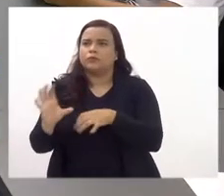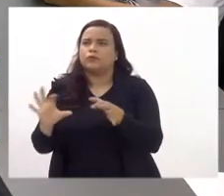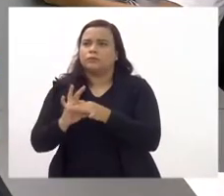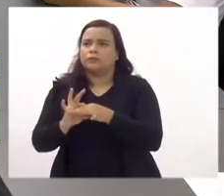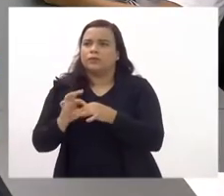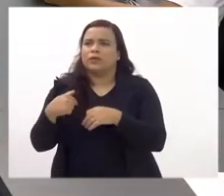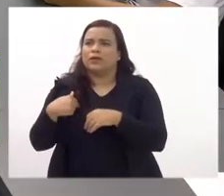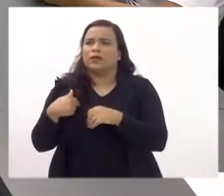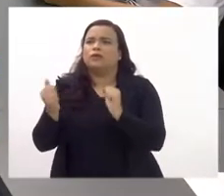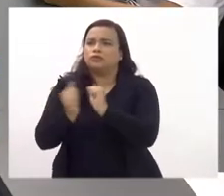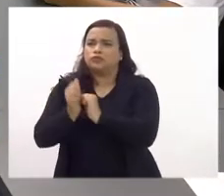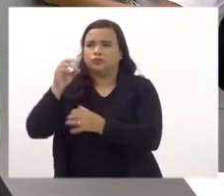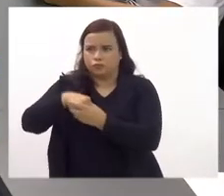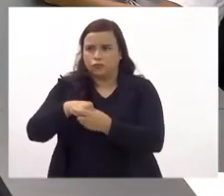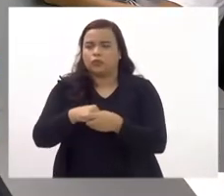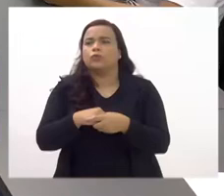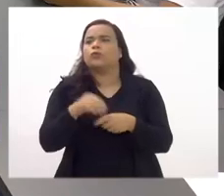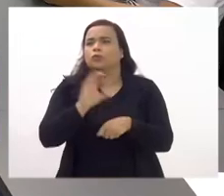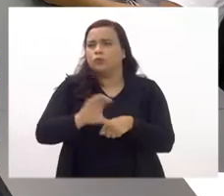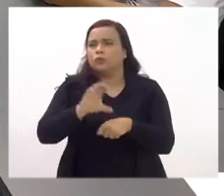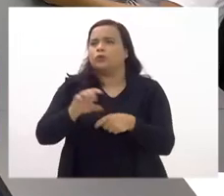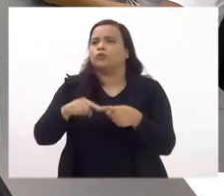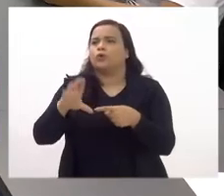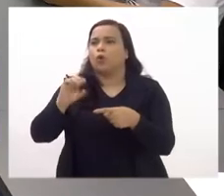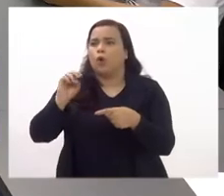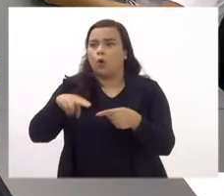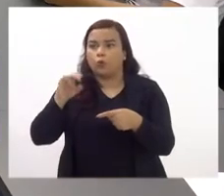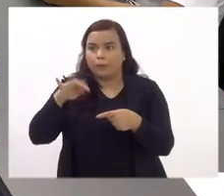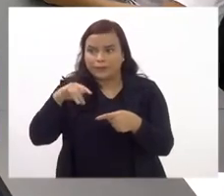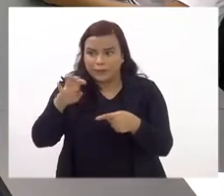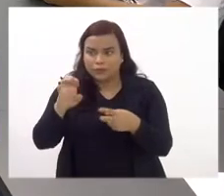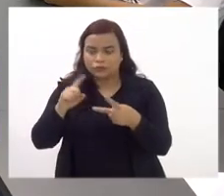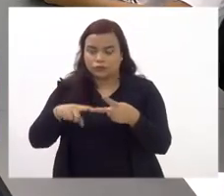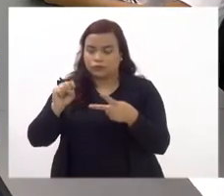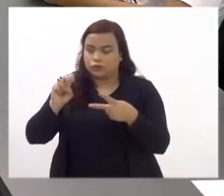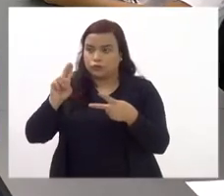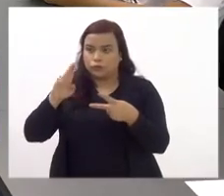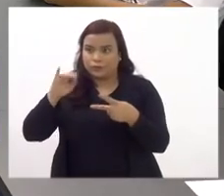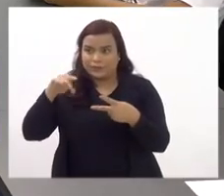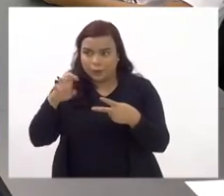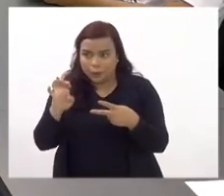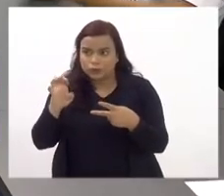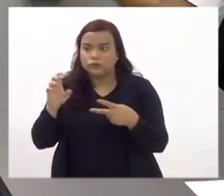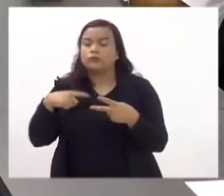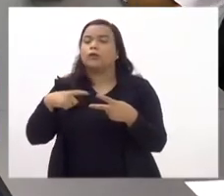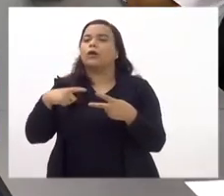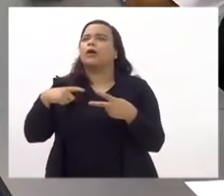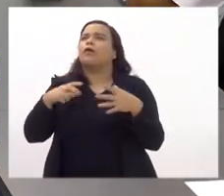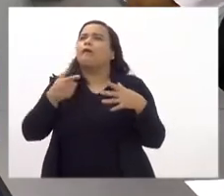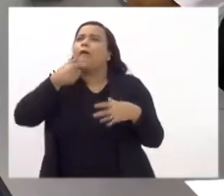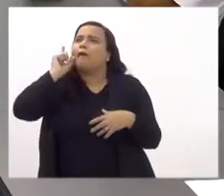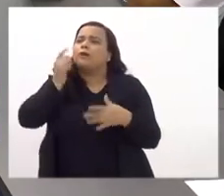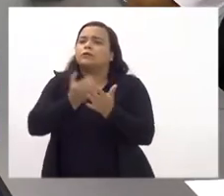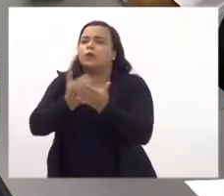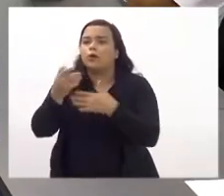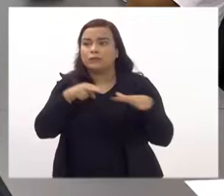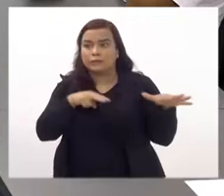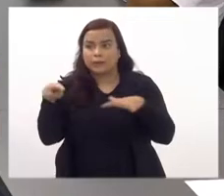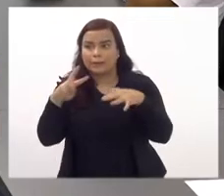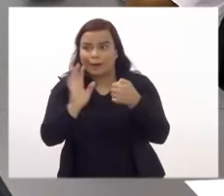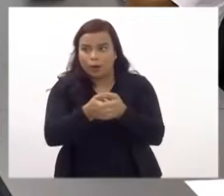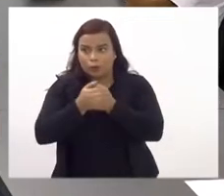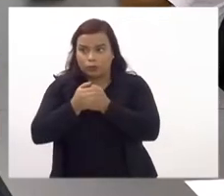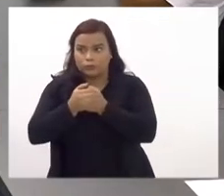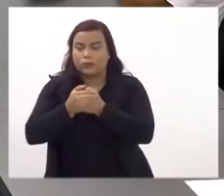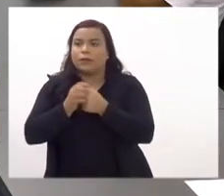do curso subsequente. A nossa escola começou ontem a semana de acolhimento. Foi simplesmente